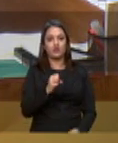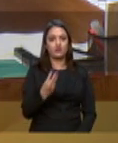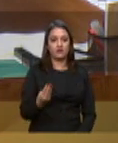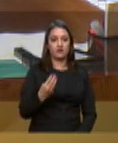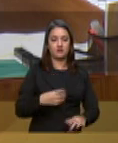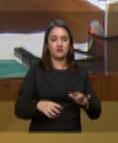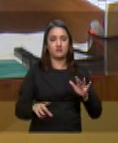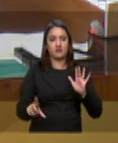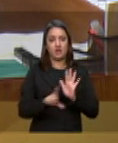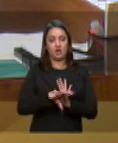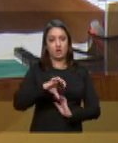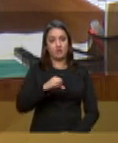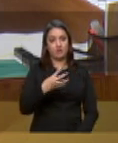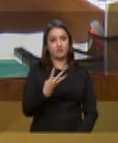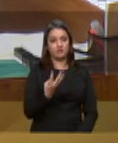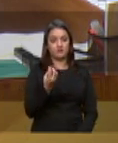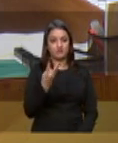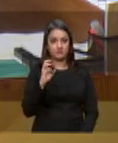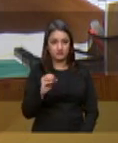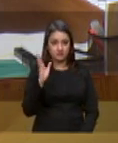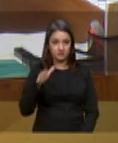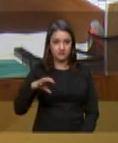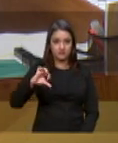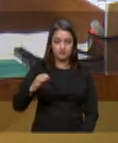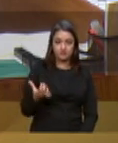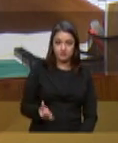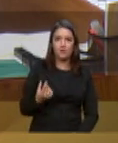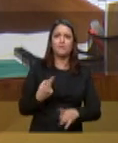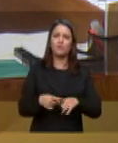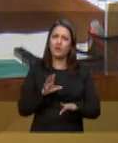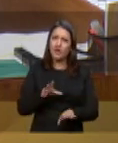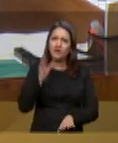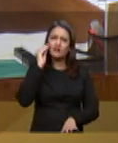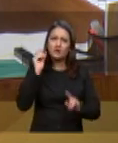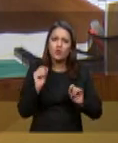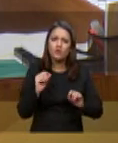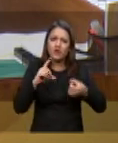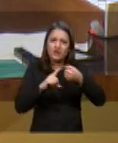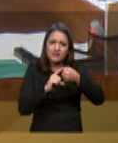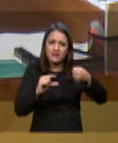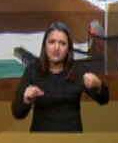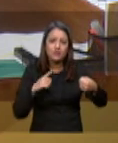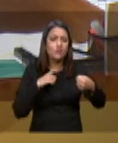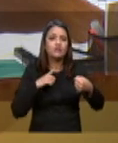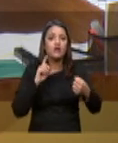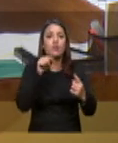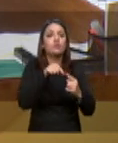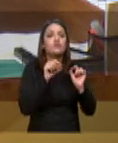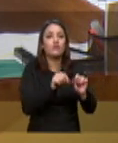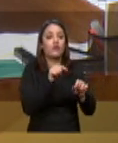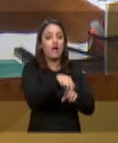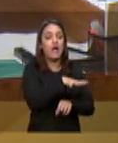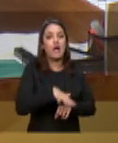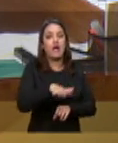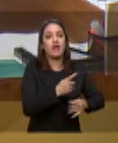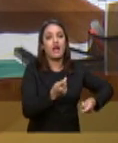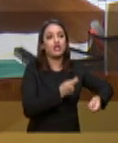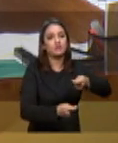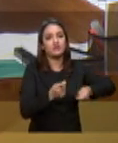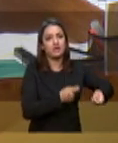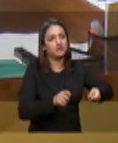Lei 9.430, de 96, por entender que a norma questionada tem como destinatários os agentes administrativos fiscais,